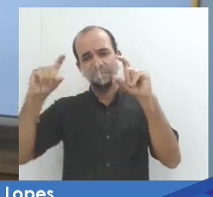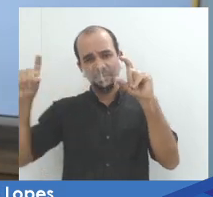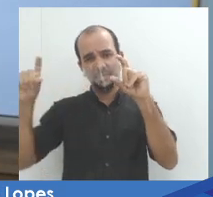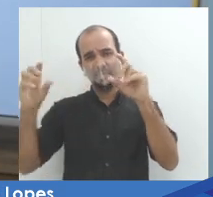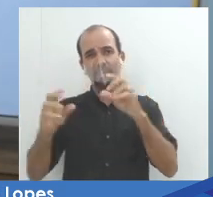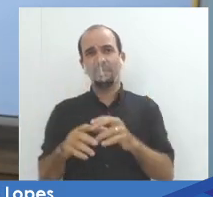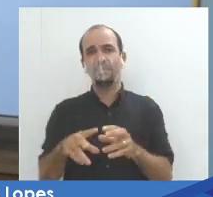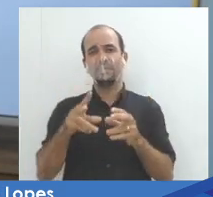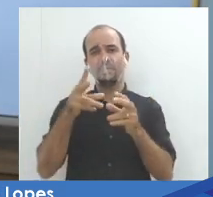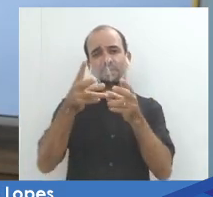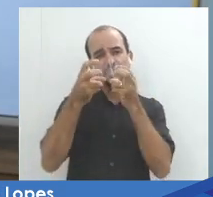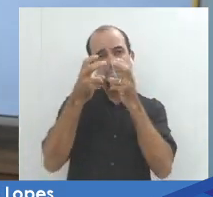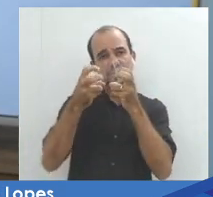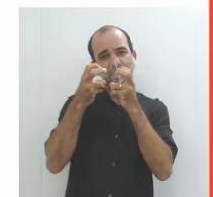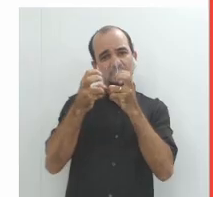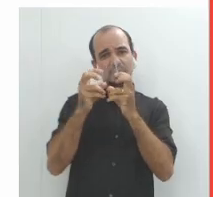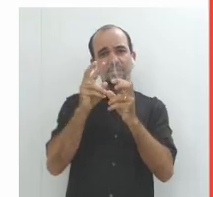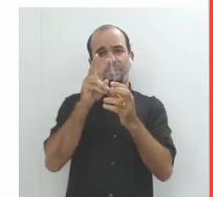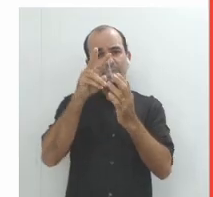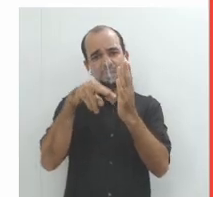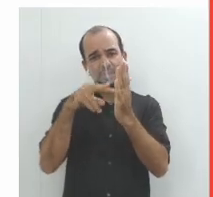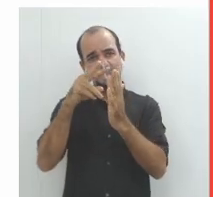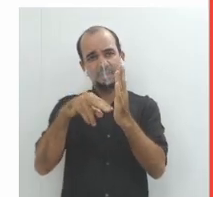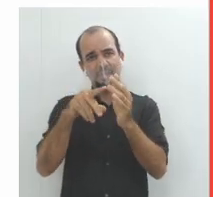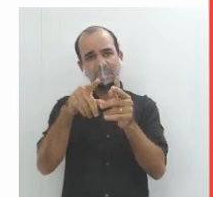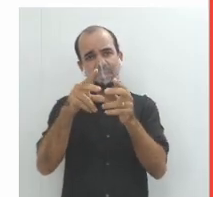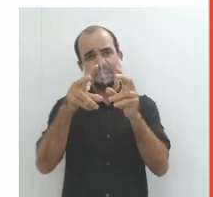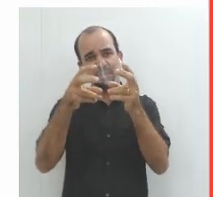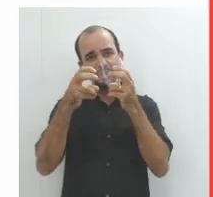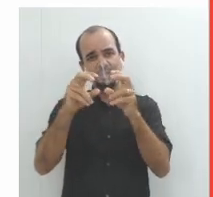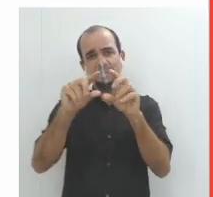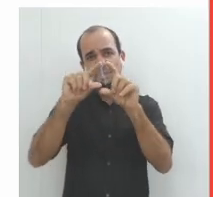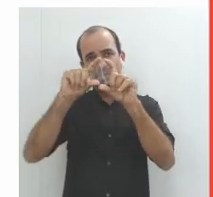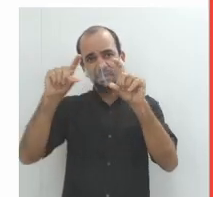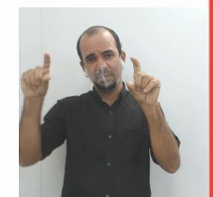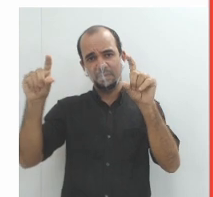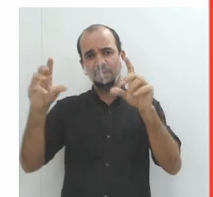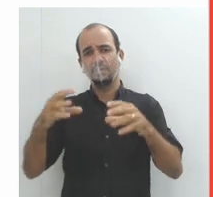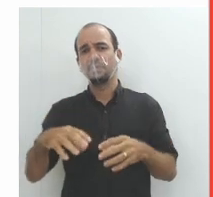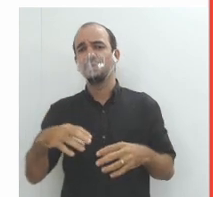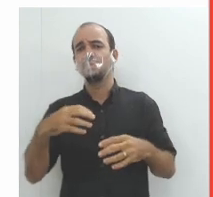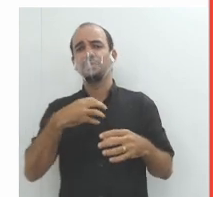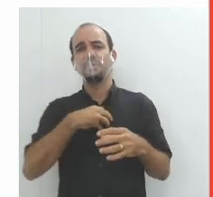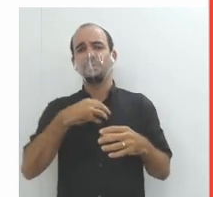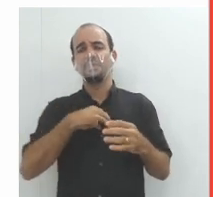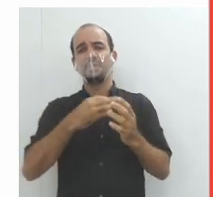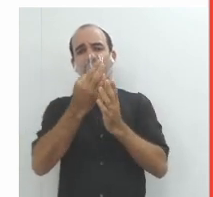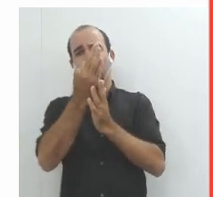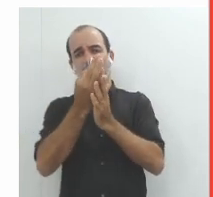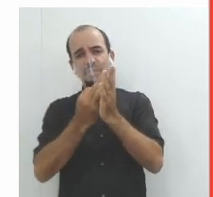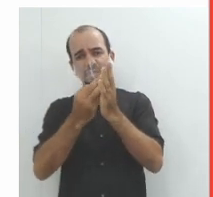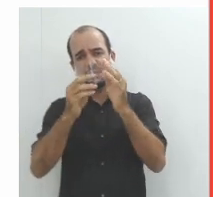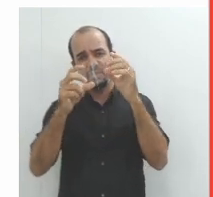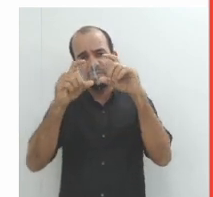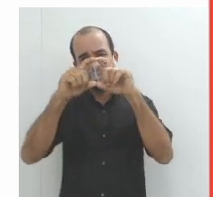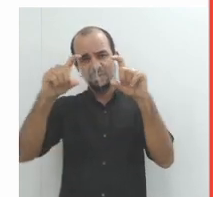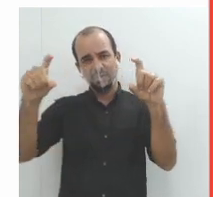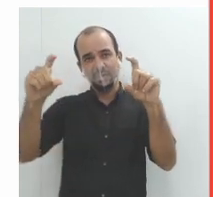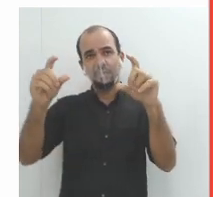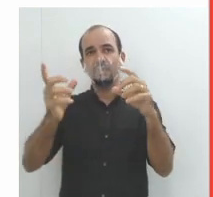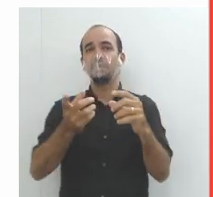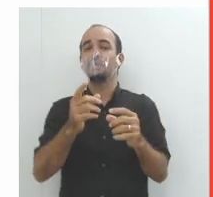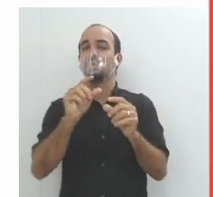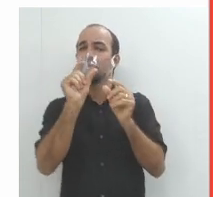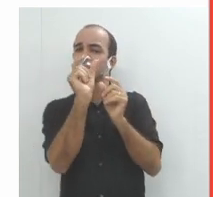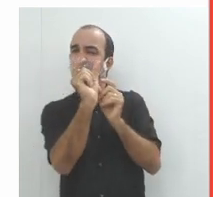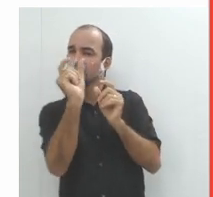você observou as circunstâncias, os sentidos de palavras que eu grifei em